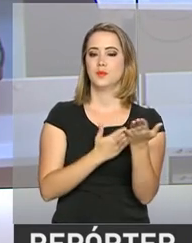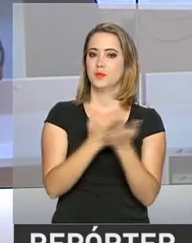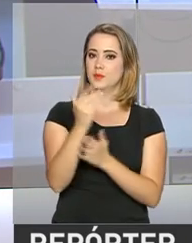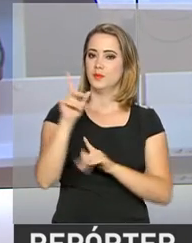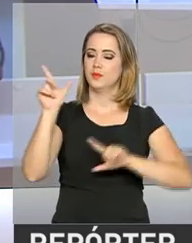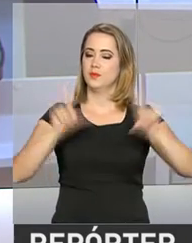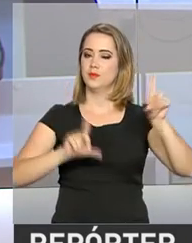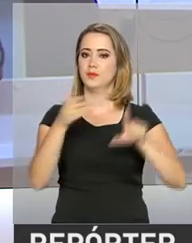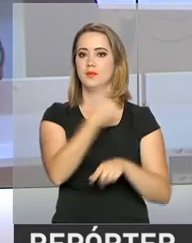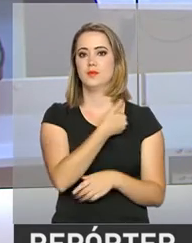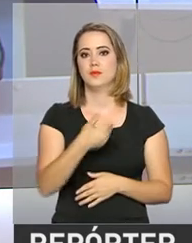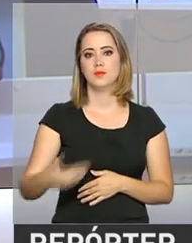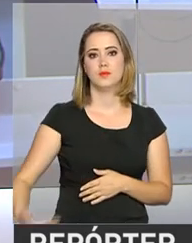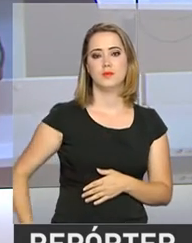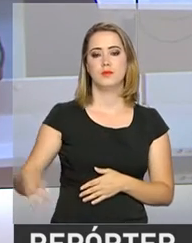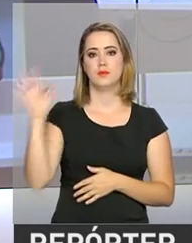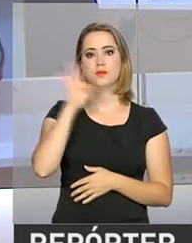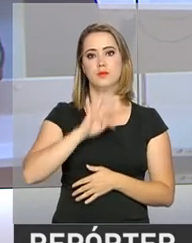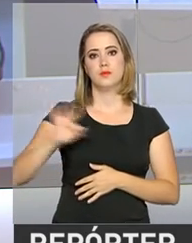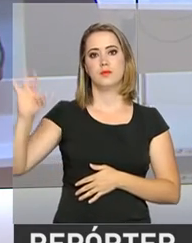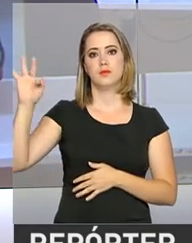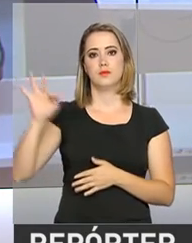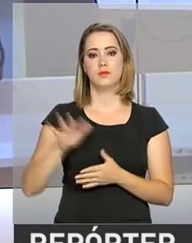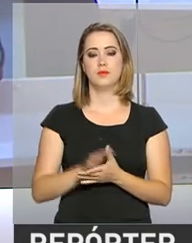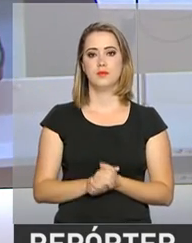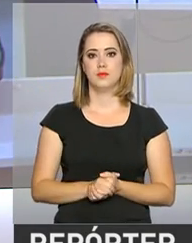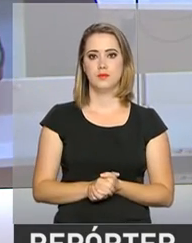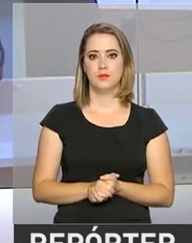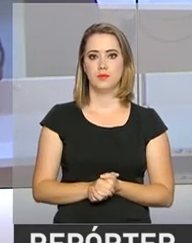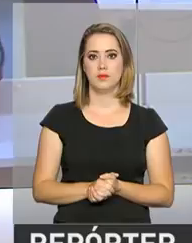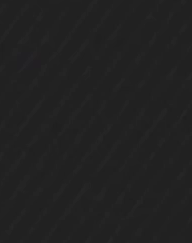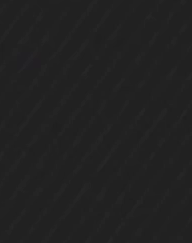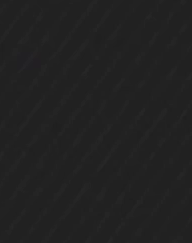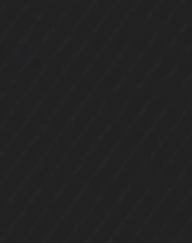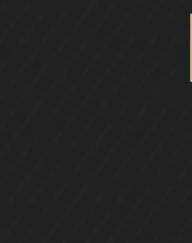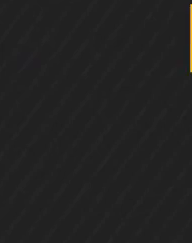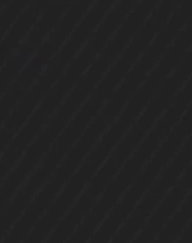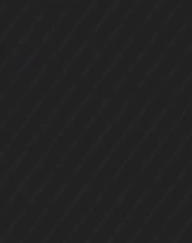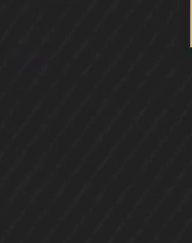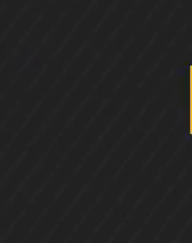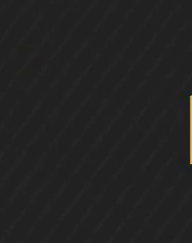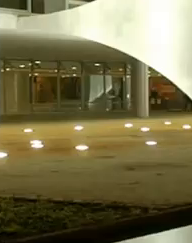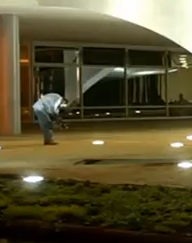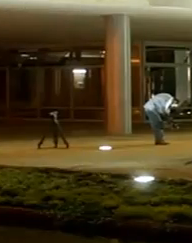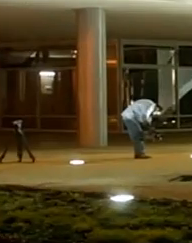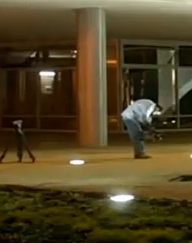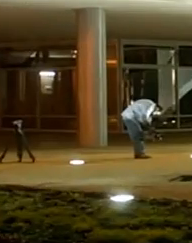Continue com a gente. NBR, a TV do Governo Federal.